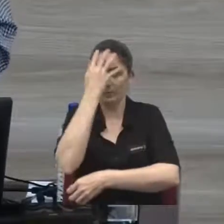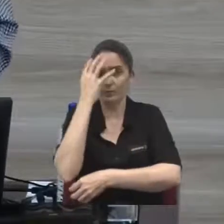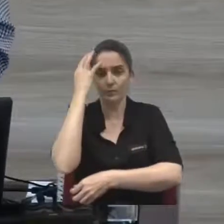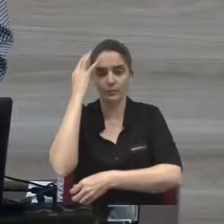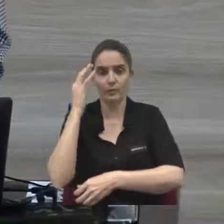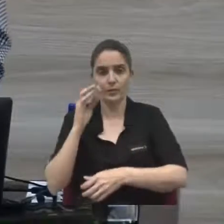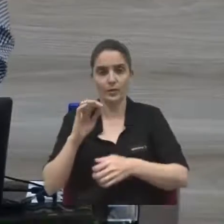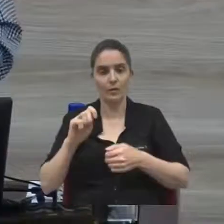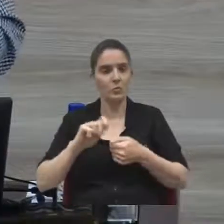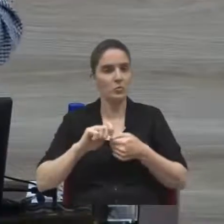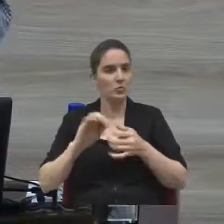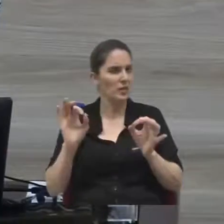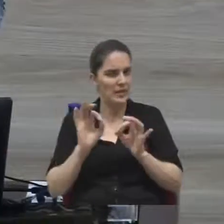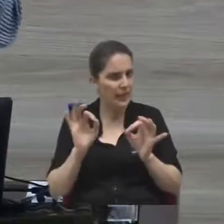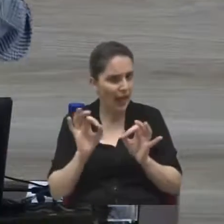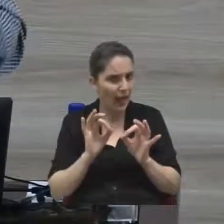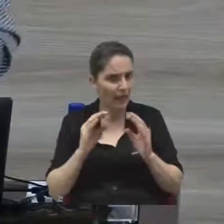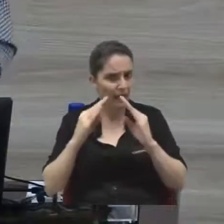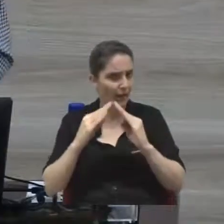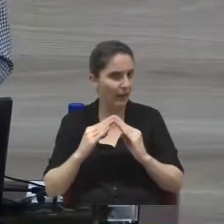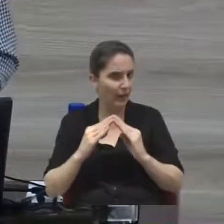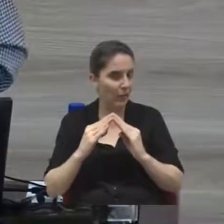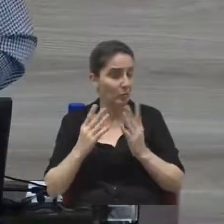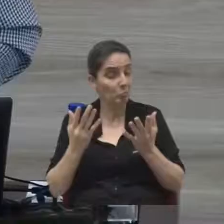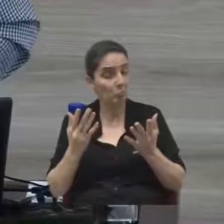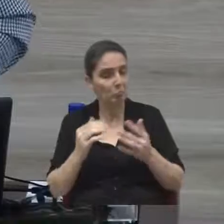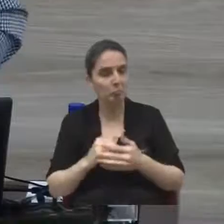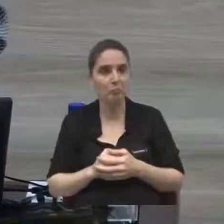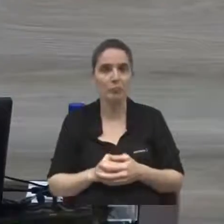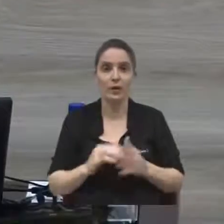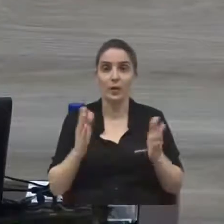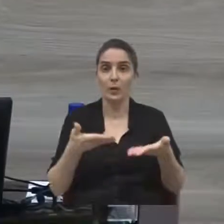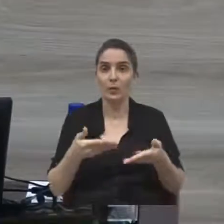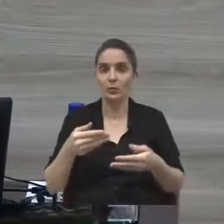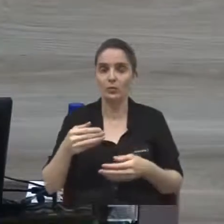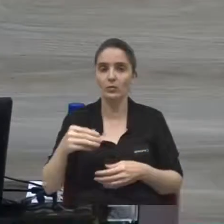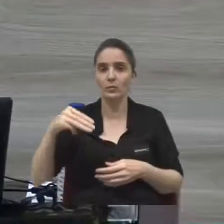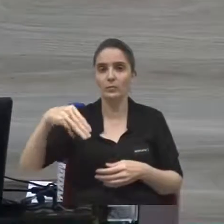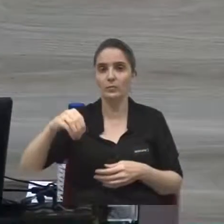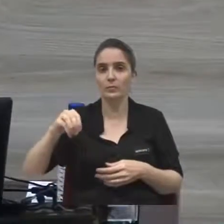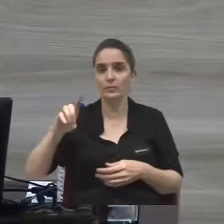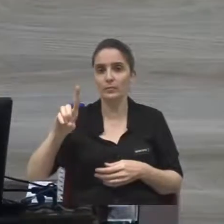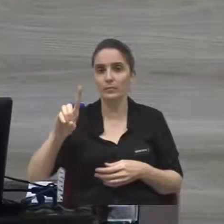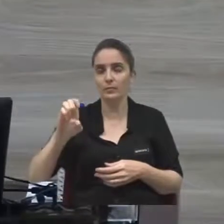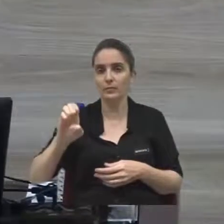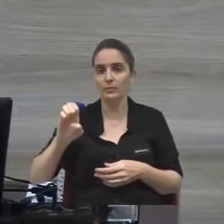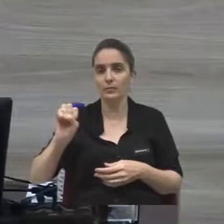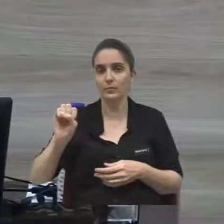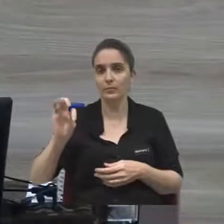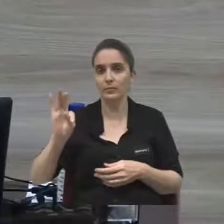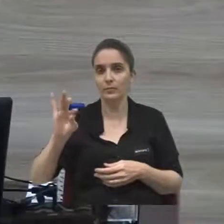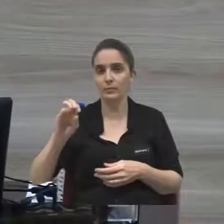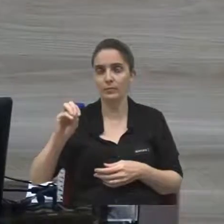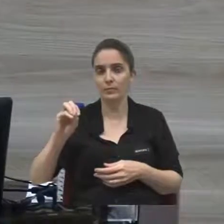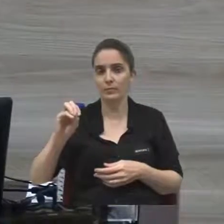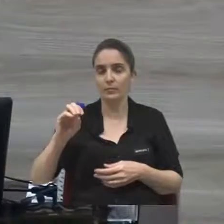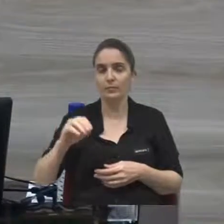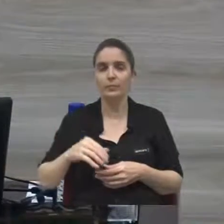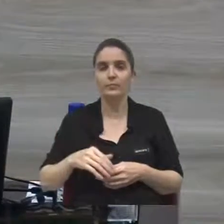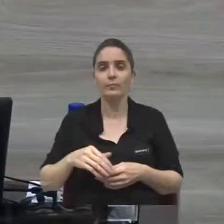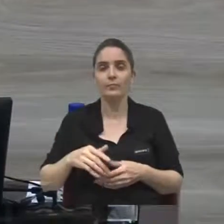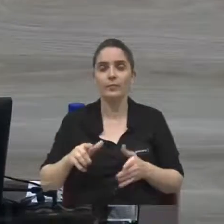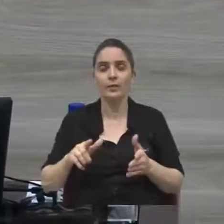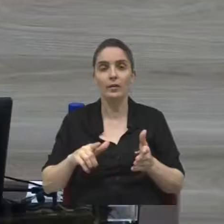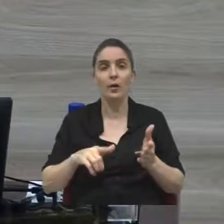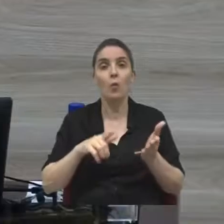Odécio Degan, pode ser construída a maior obra do mundo, mas as pessoas estão recebendo escritura, coisa que faz 20 anos, mais